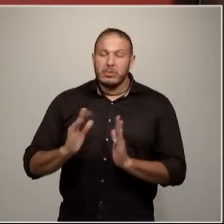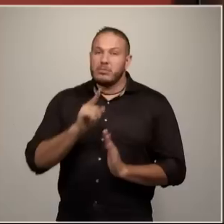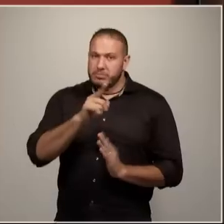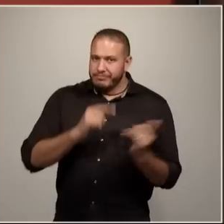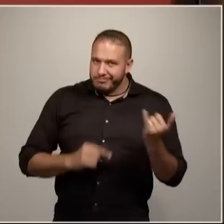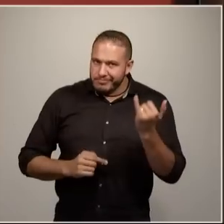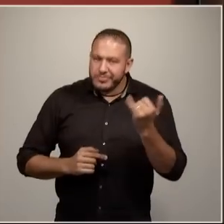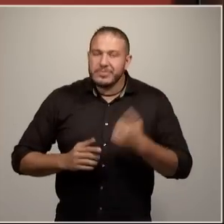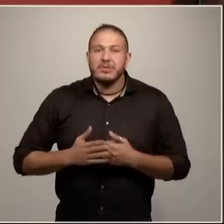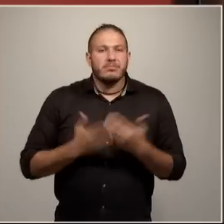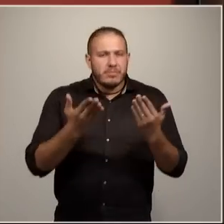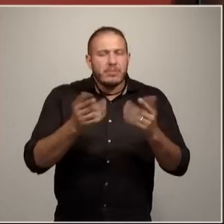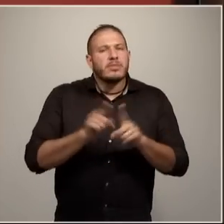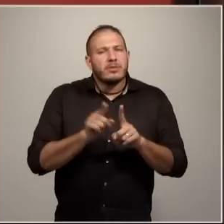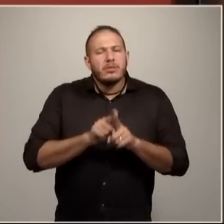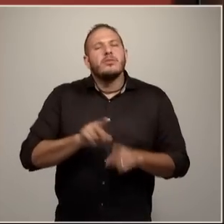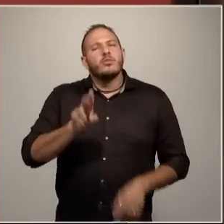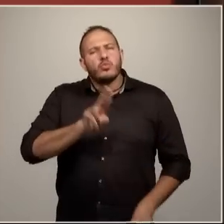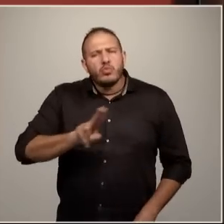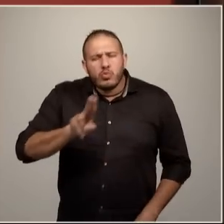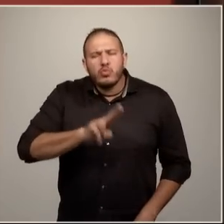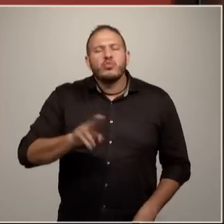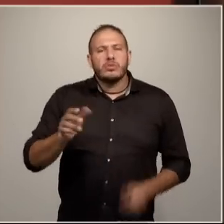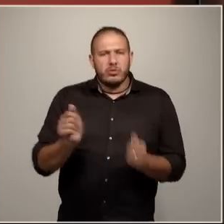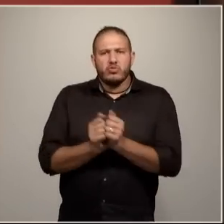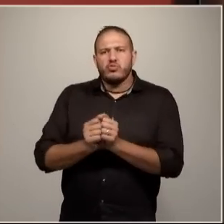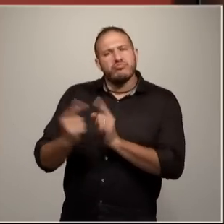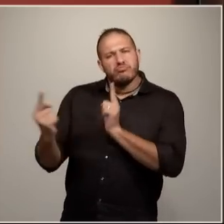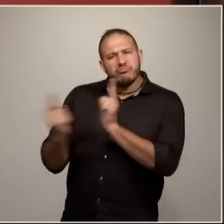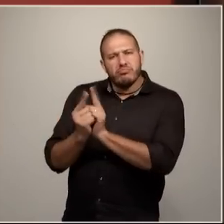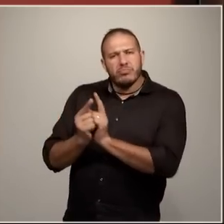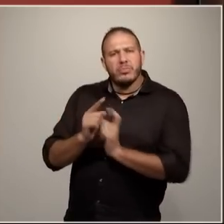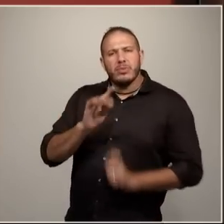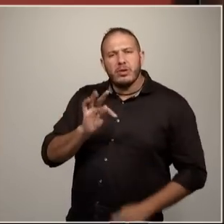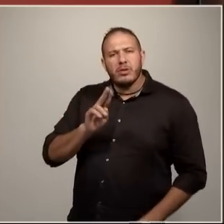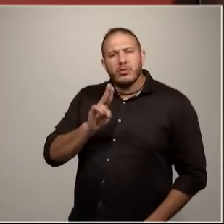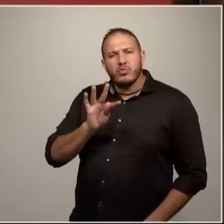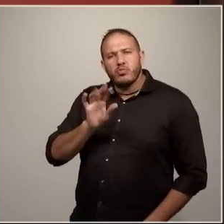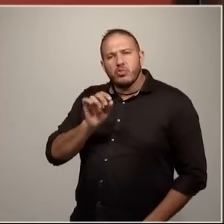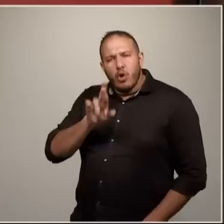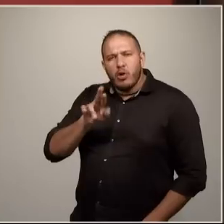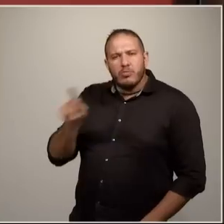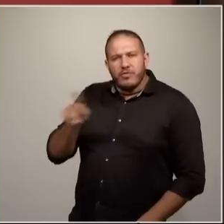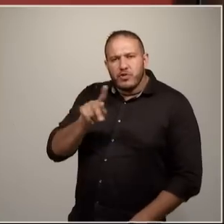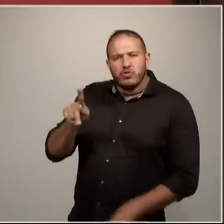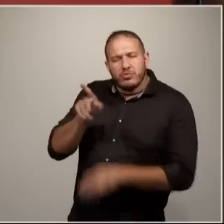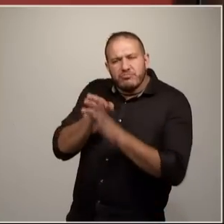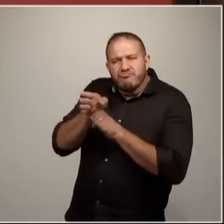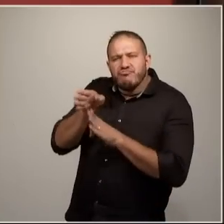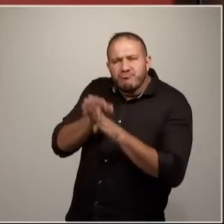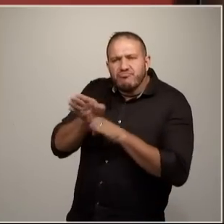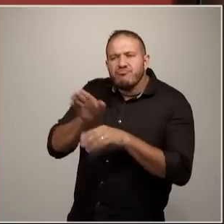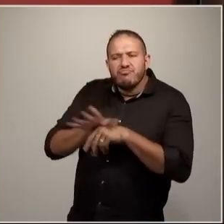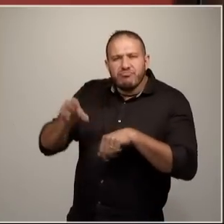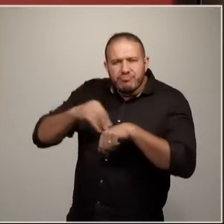importantes. Usem os tutores e os facilitadores que vocês têm para tirar as dúvidas